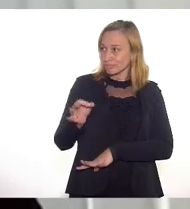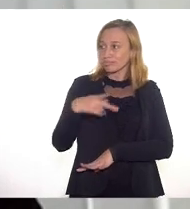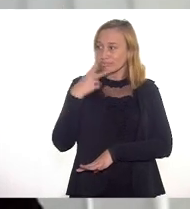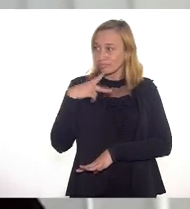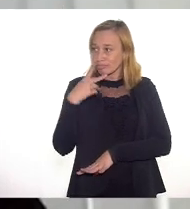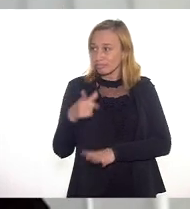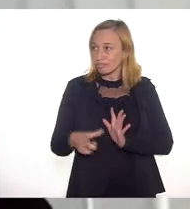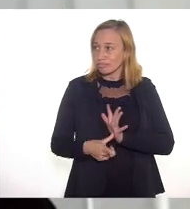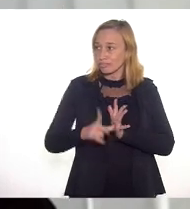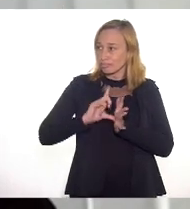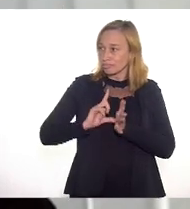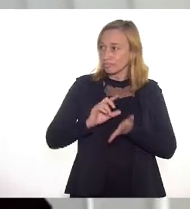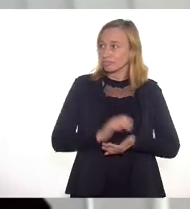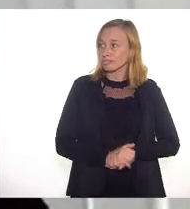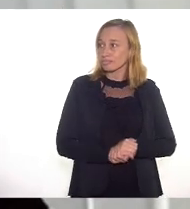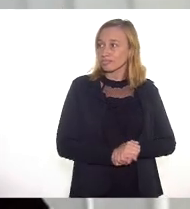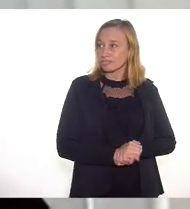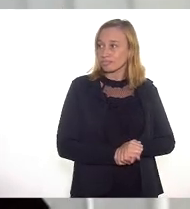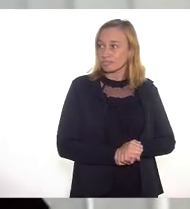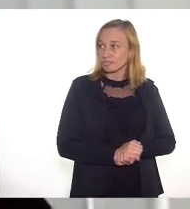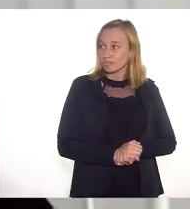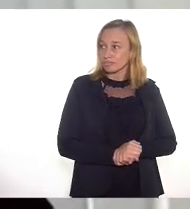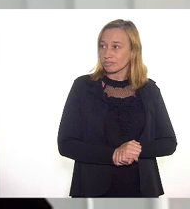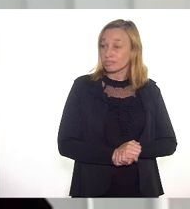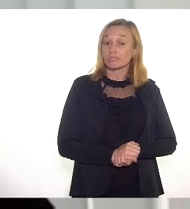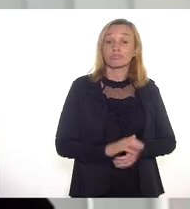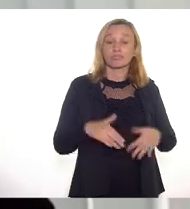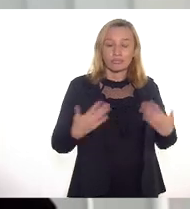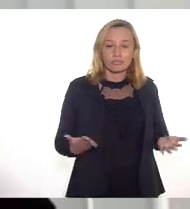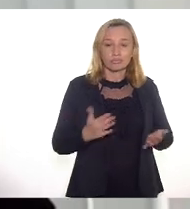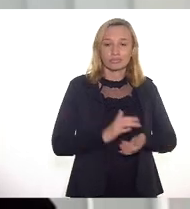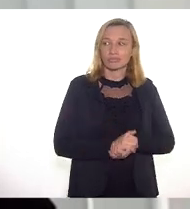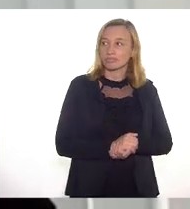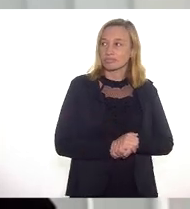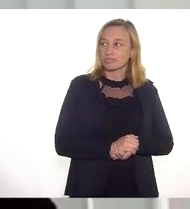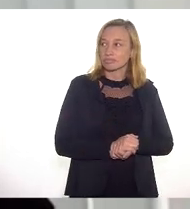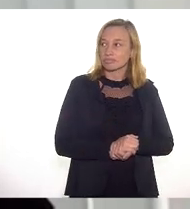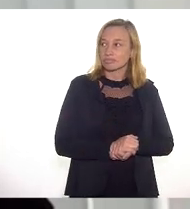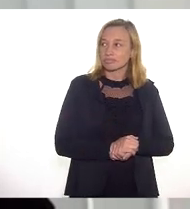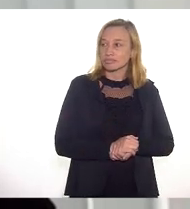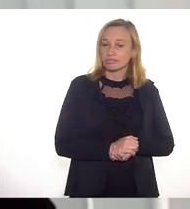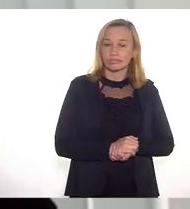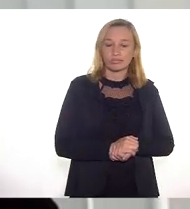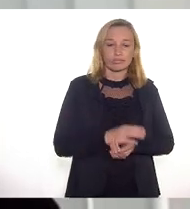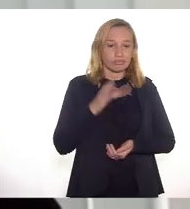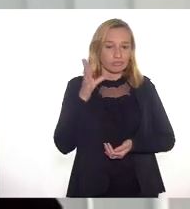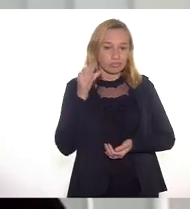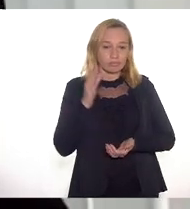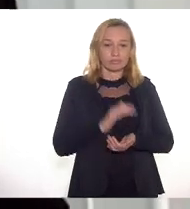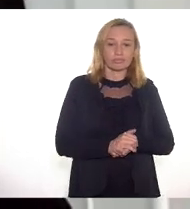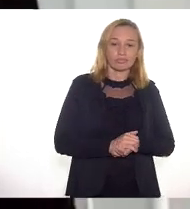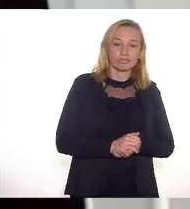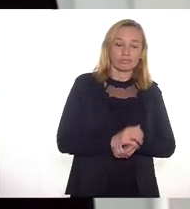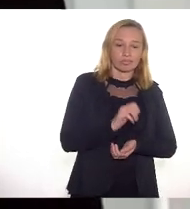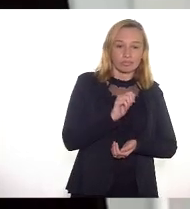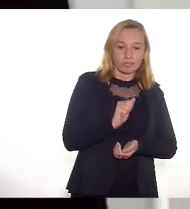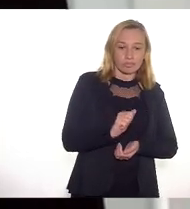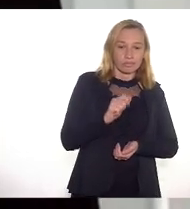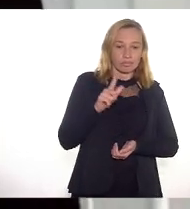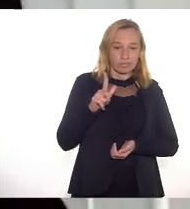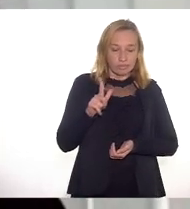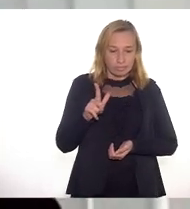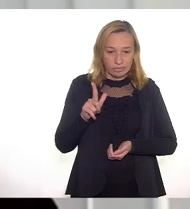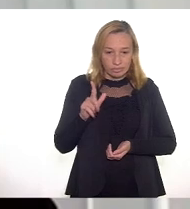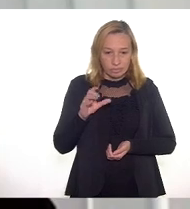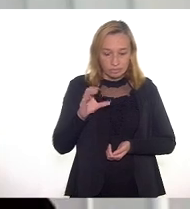aqui anteriormente. Então, temos aqui colaboradores como a CGE,